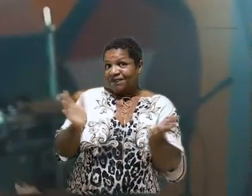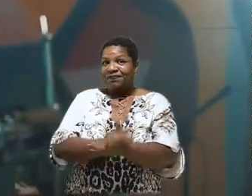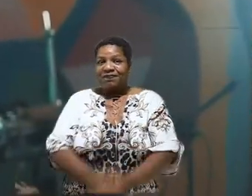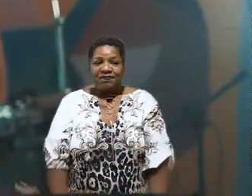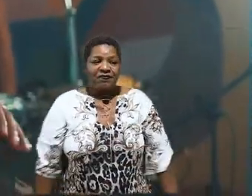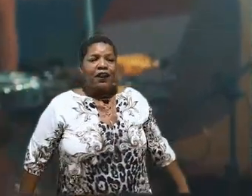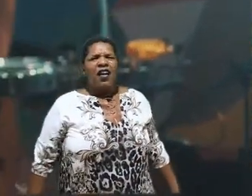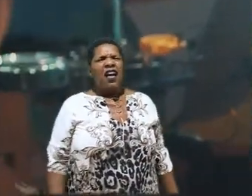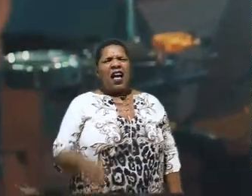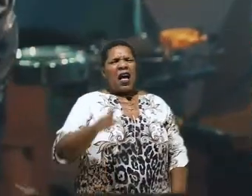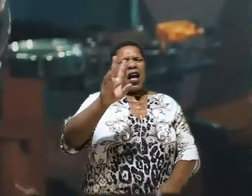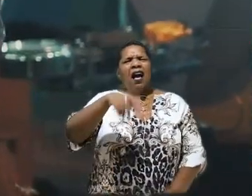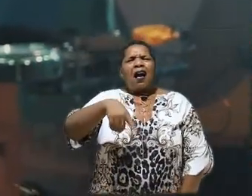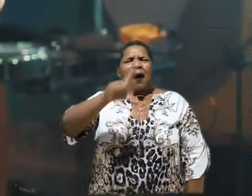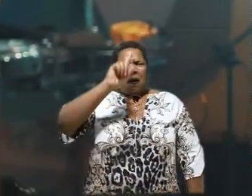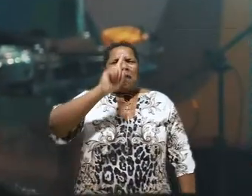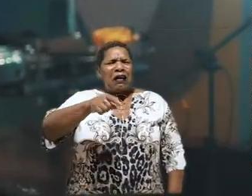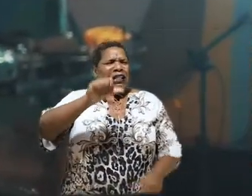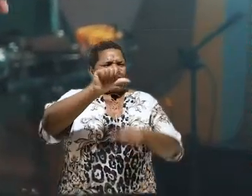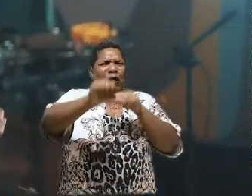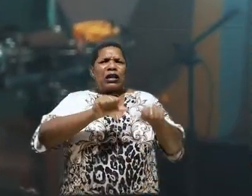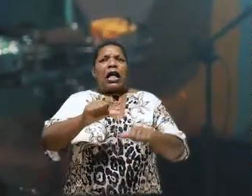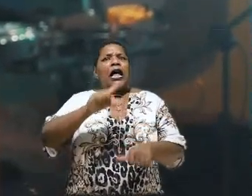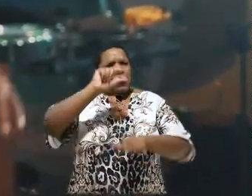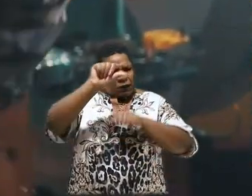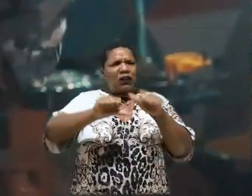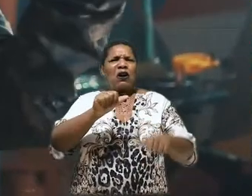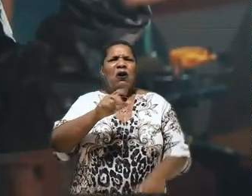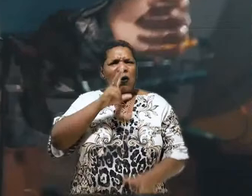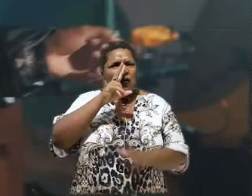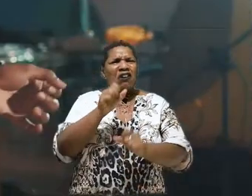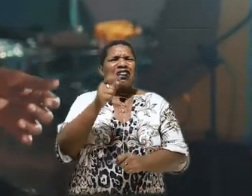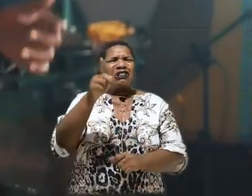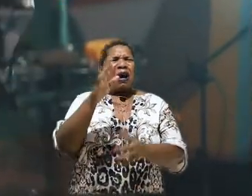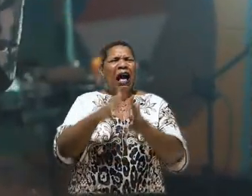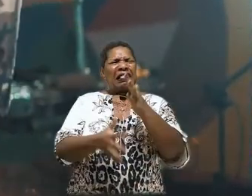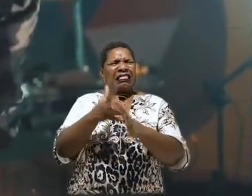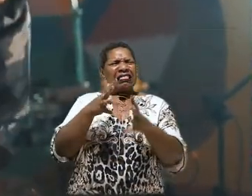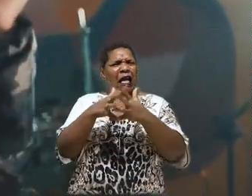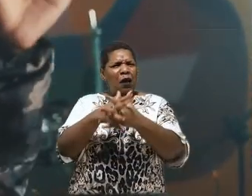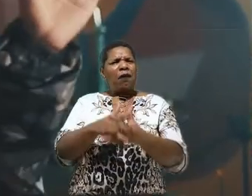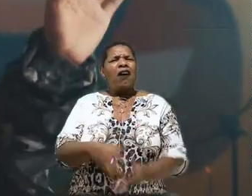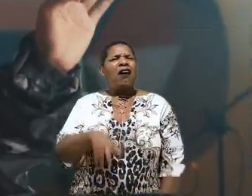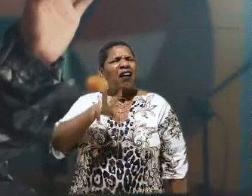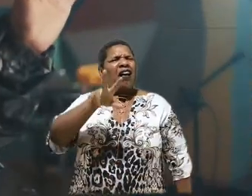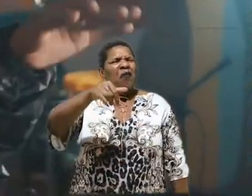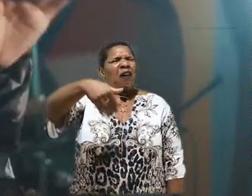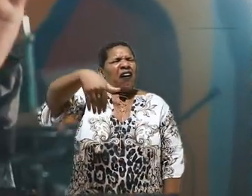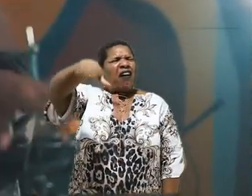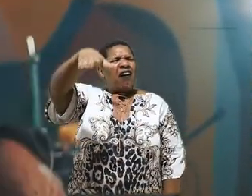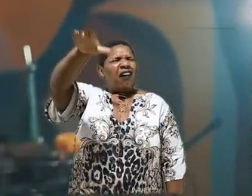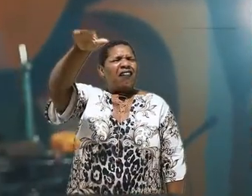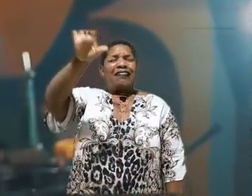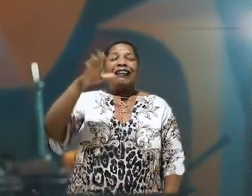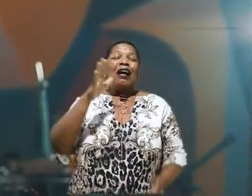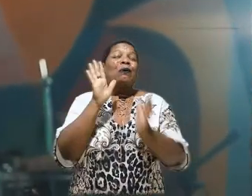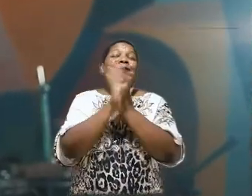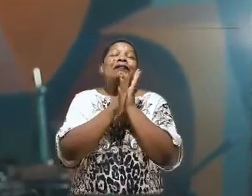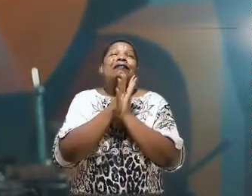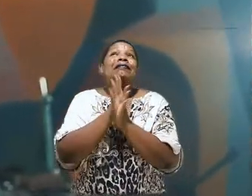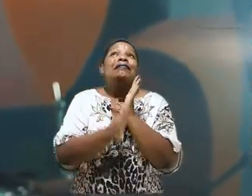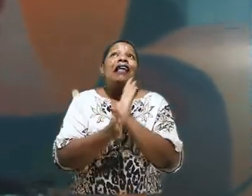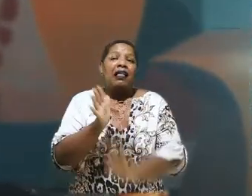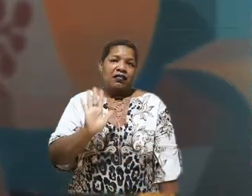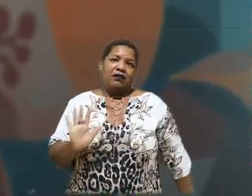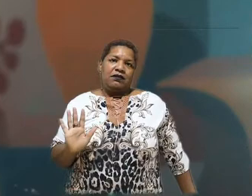Manda ele rodar Manda ele rodar com força sabe aquele Boy que só te atrapalha manda esse rodar que ele não tá com nada